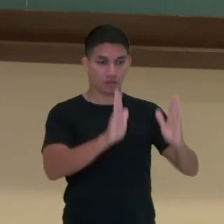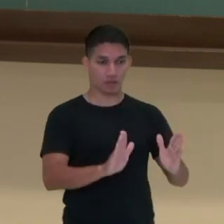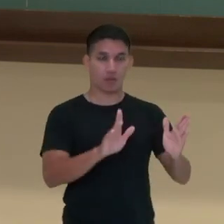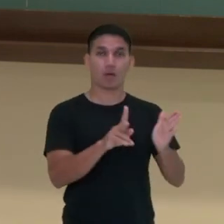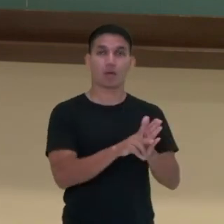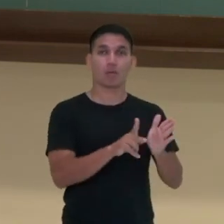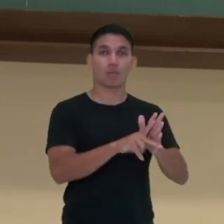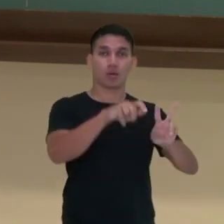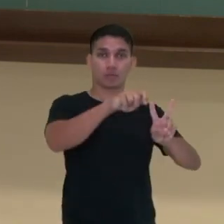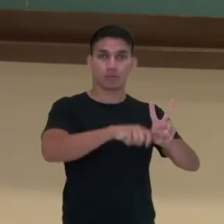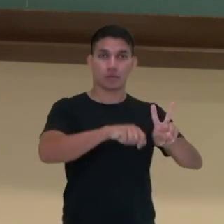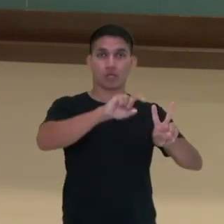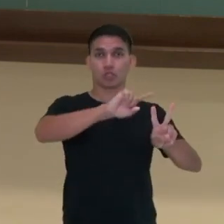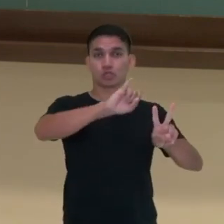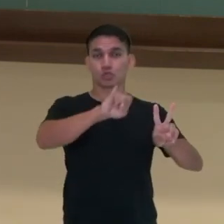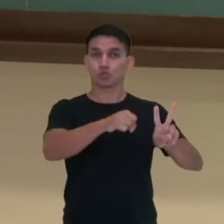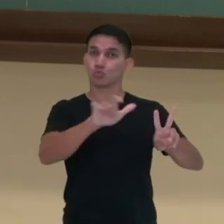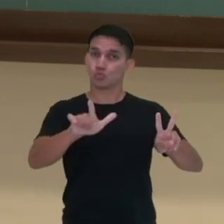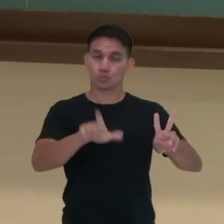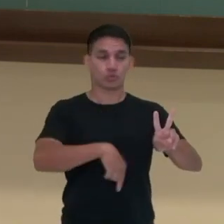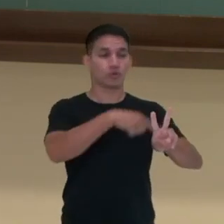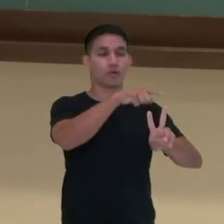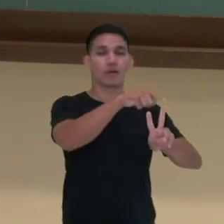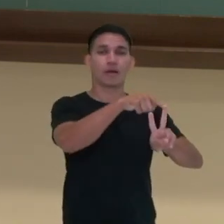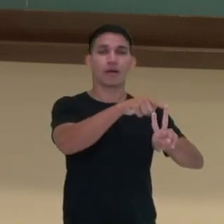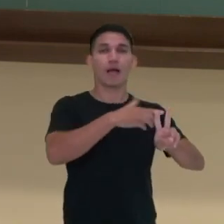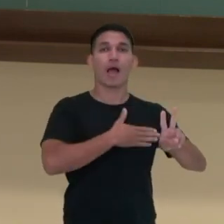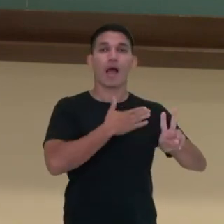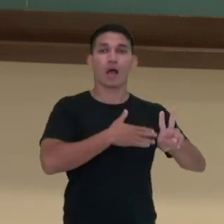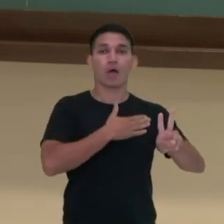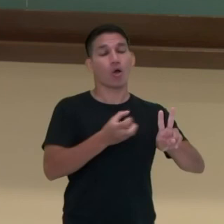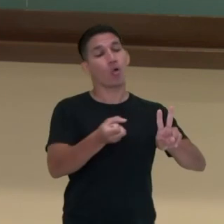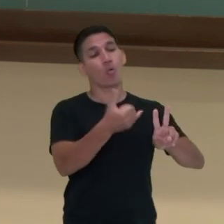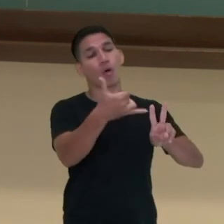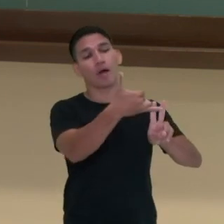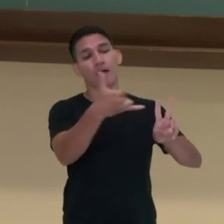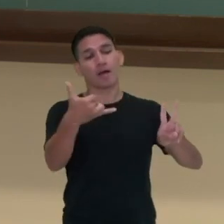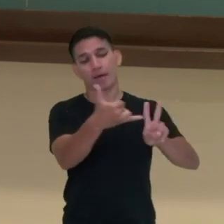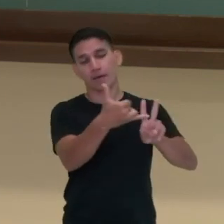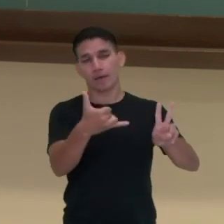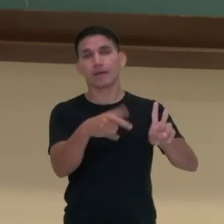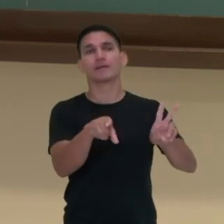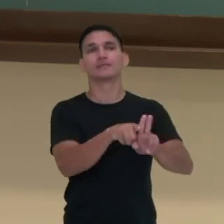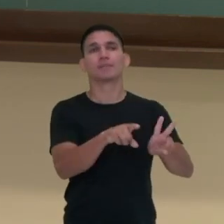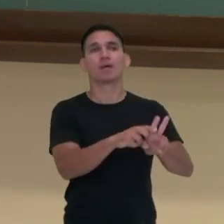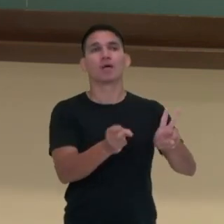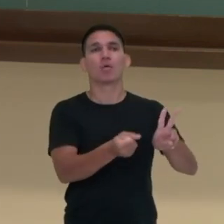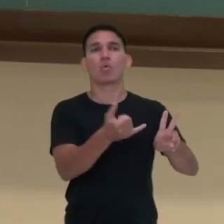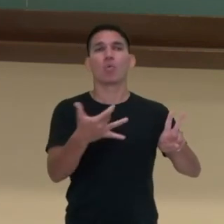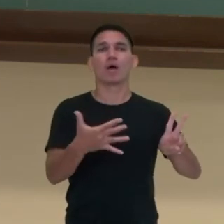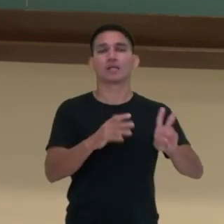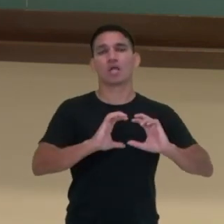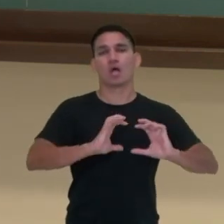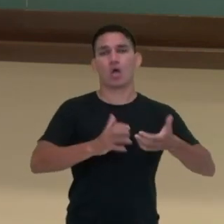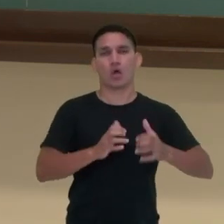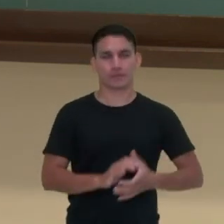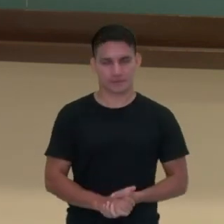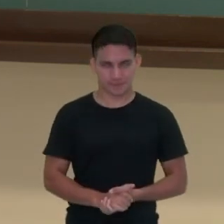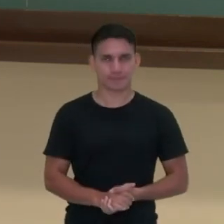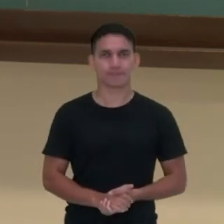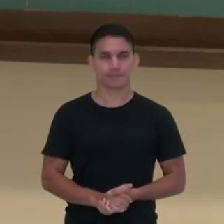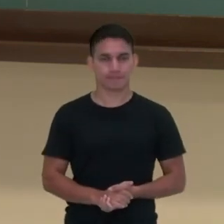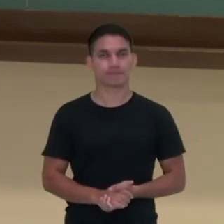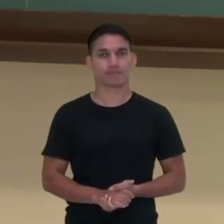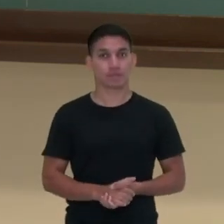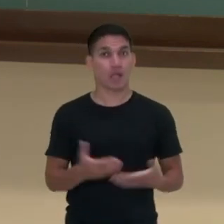representa o mês de julho, mês de agosto, quantidade de eixos e quantidade de rodas, ok? Agora,